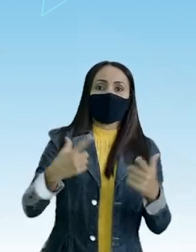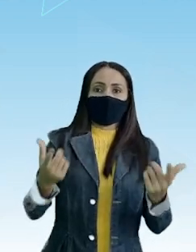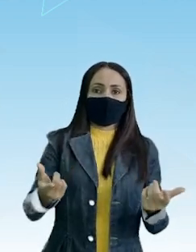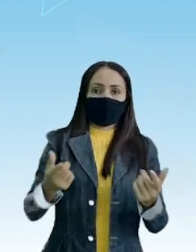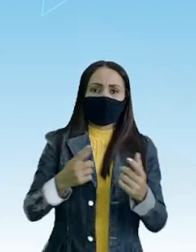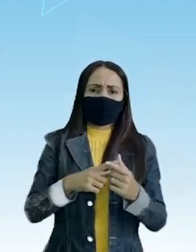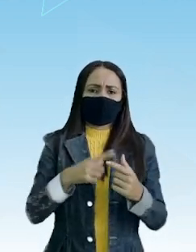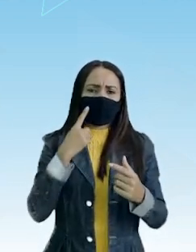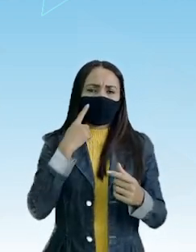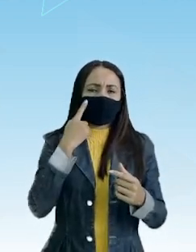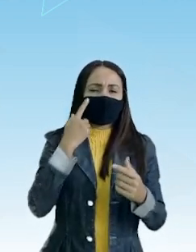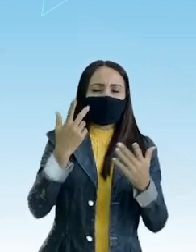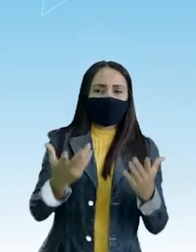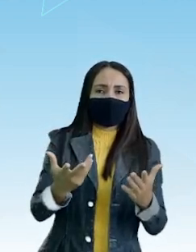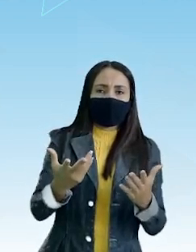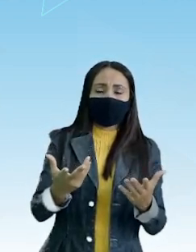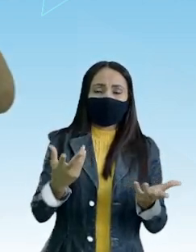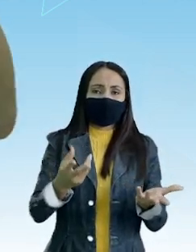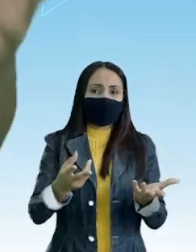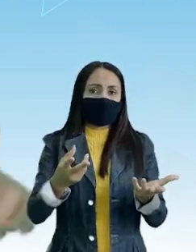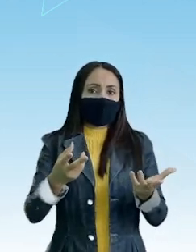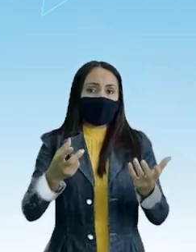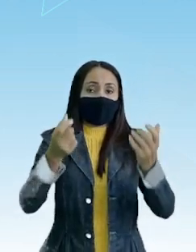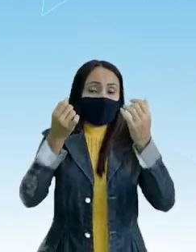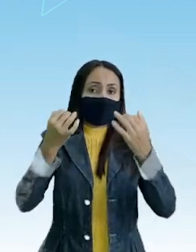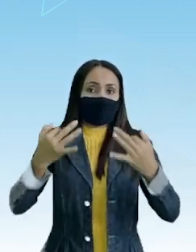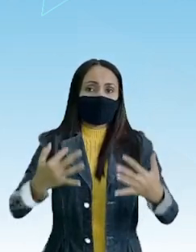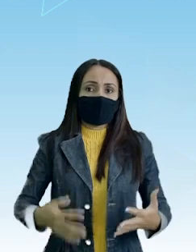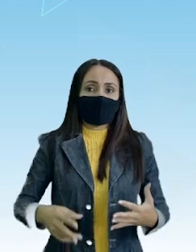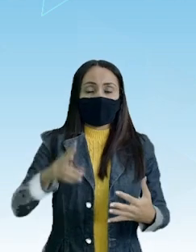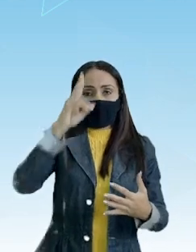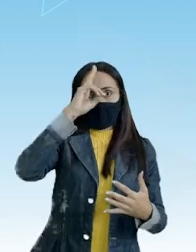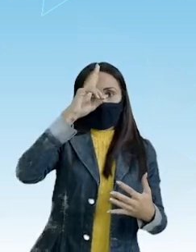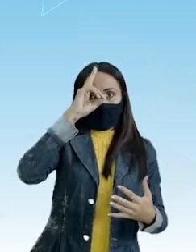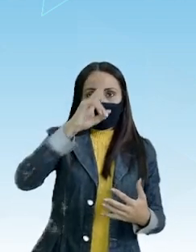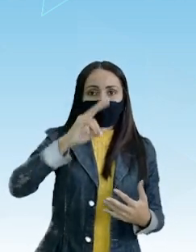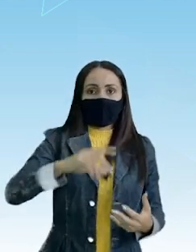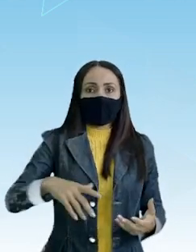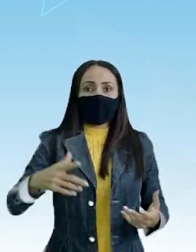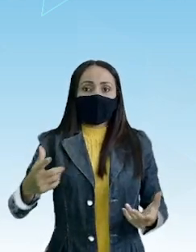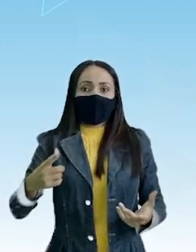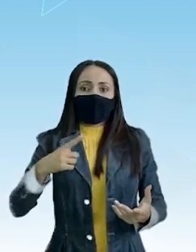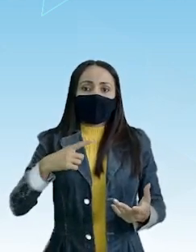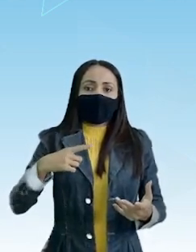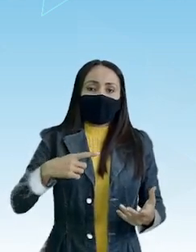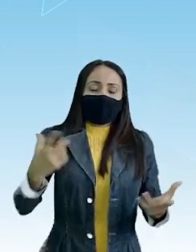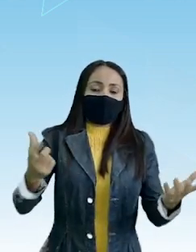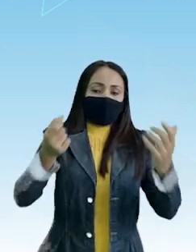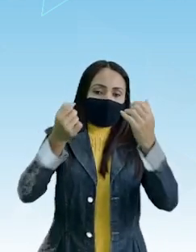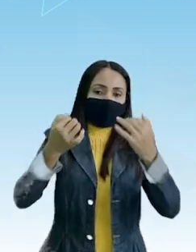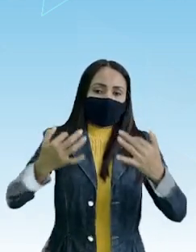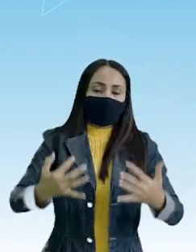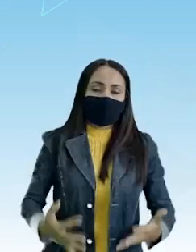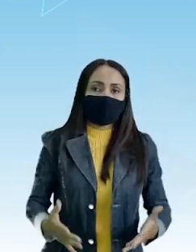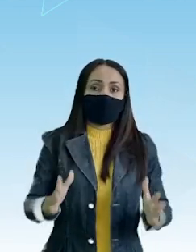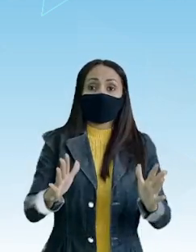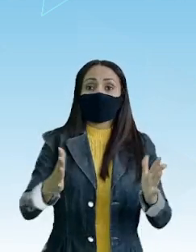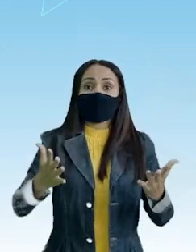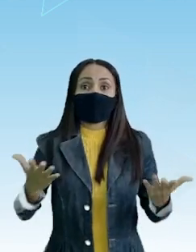sentido Lembrar Que é o sentido Que justamente Vai determinar Qual